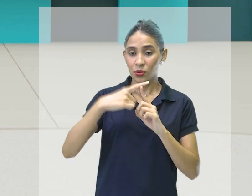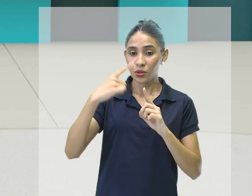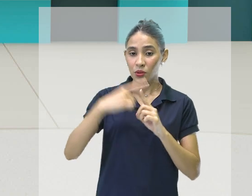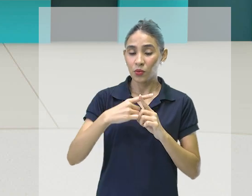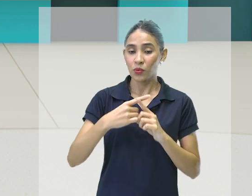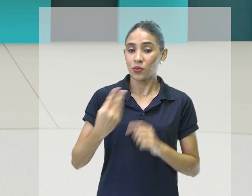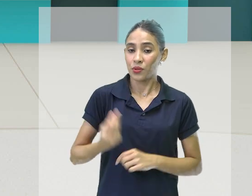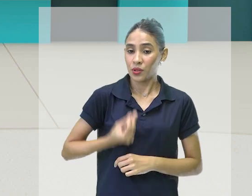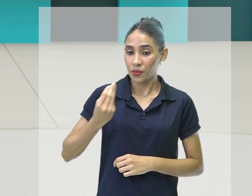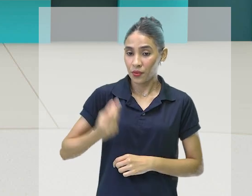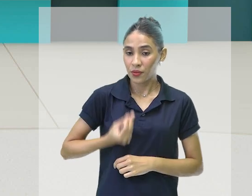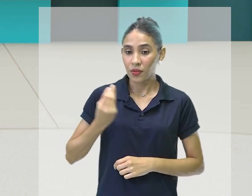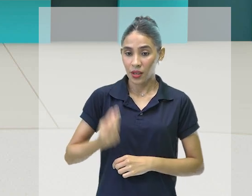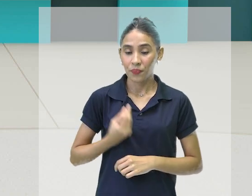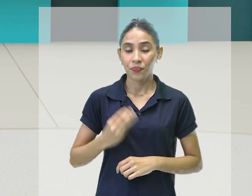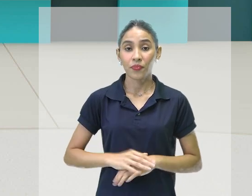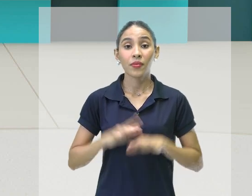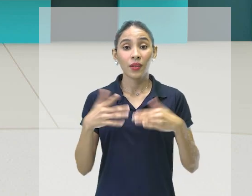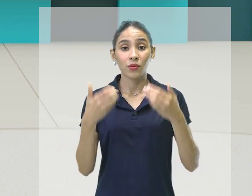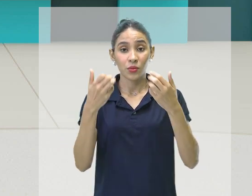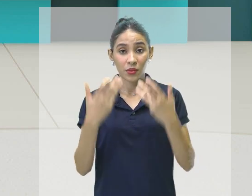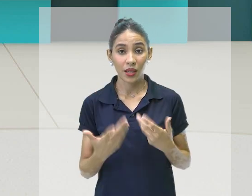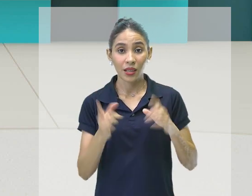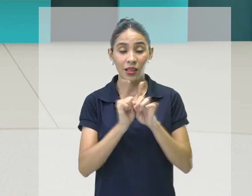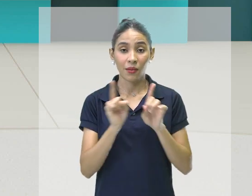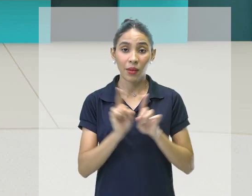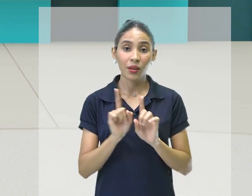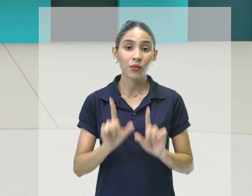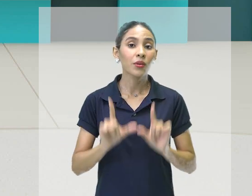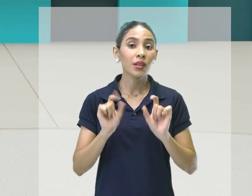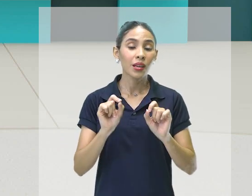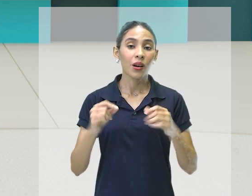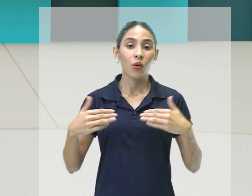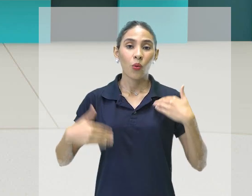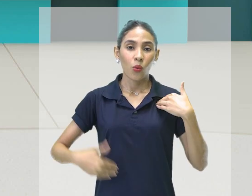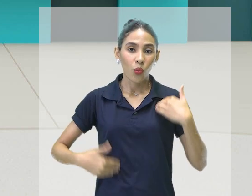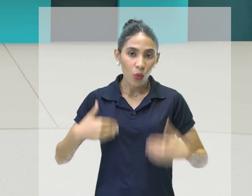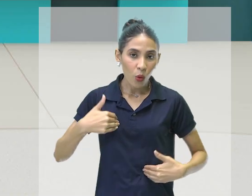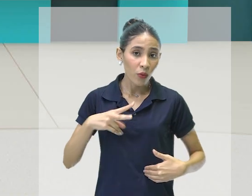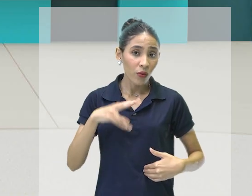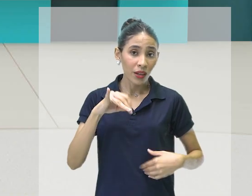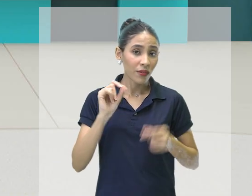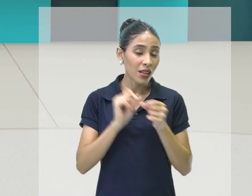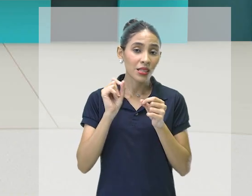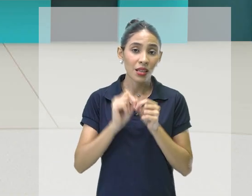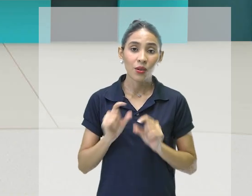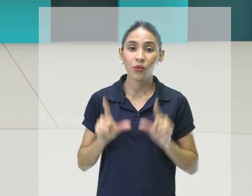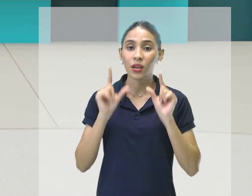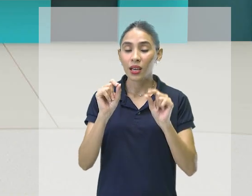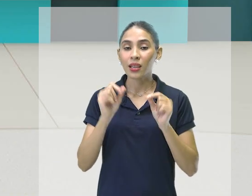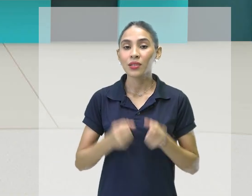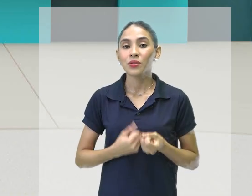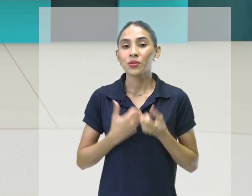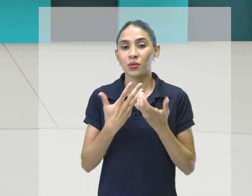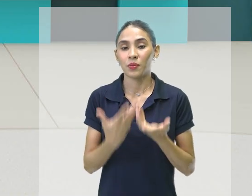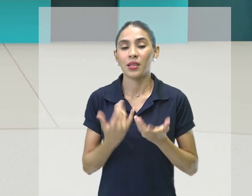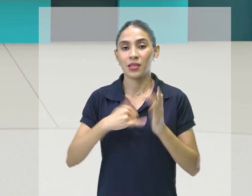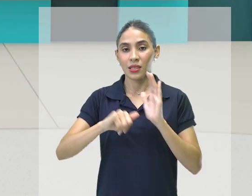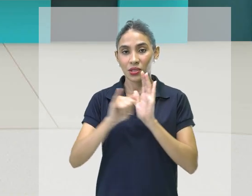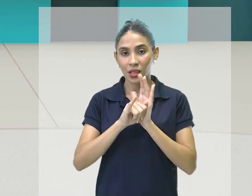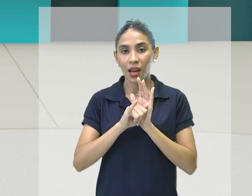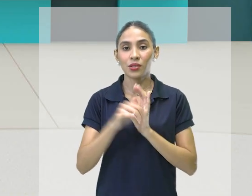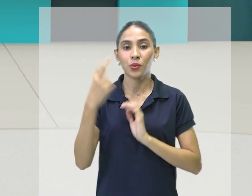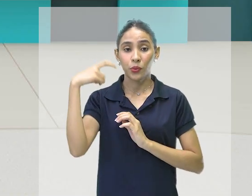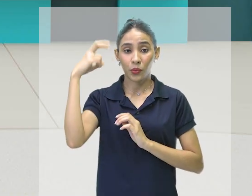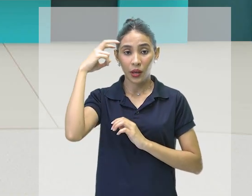revelam modos de ser e de viver. Como eu falei para vocês, o nosso corpo faz o quê? Ele expressa aí a